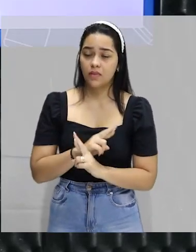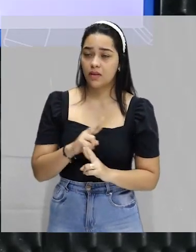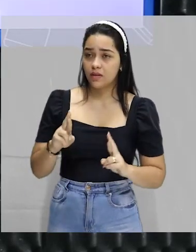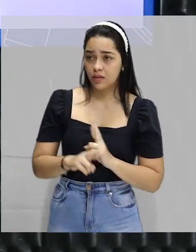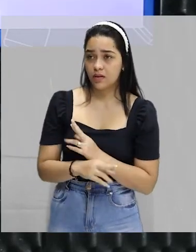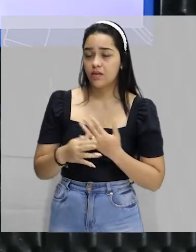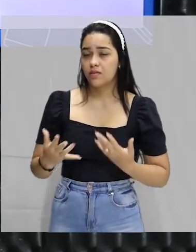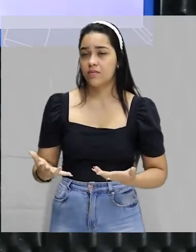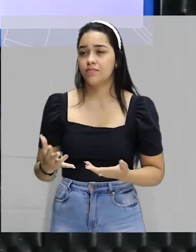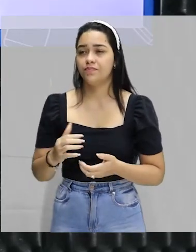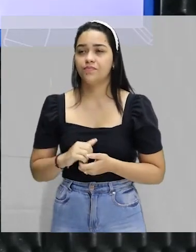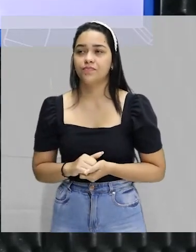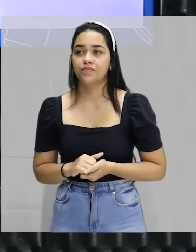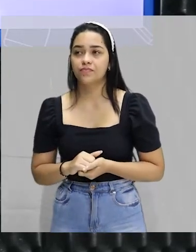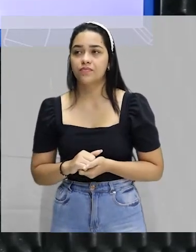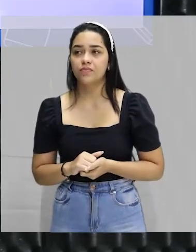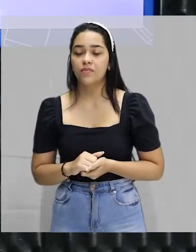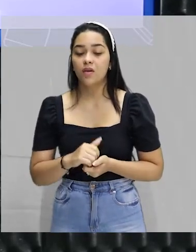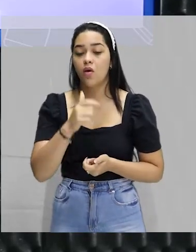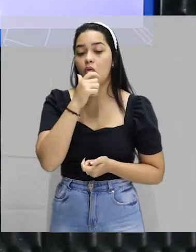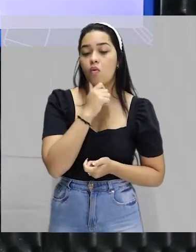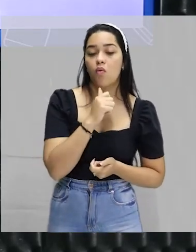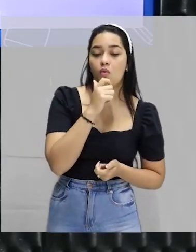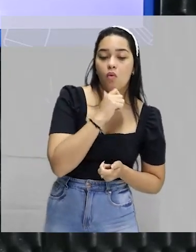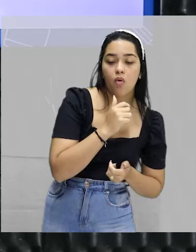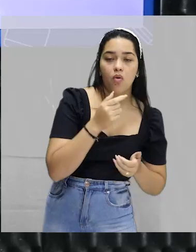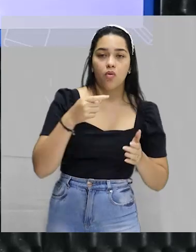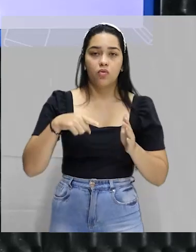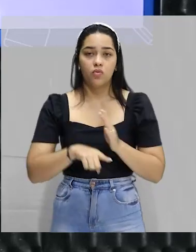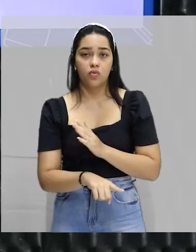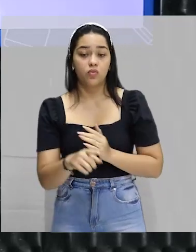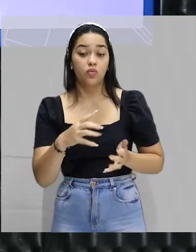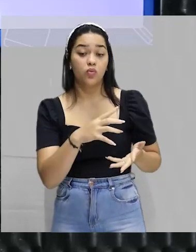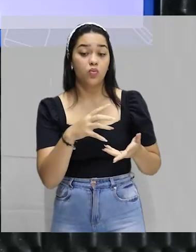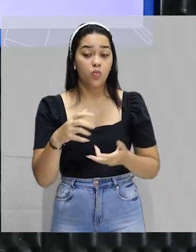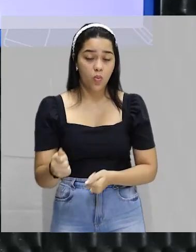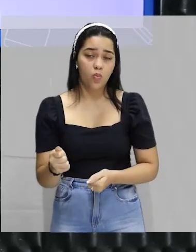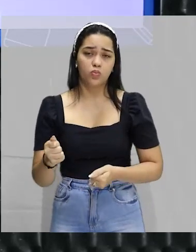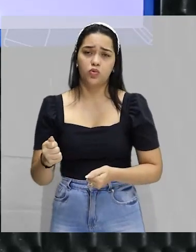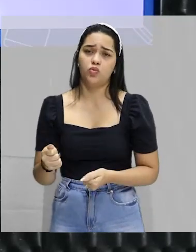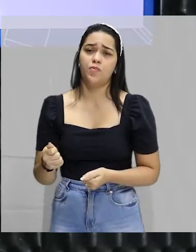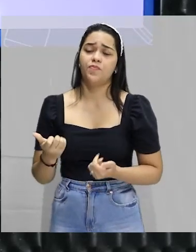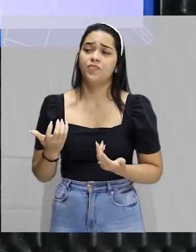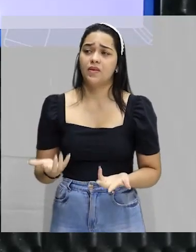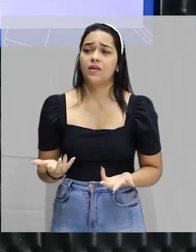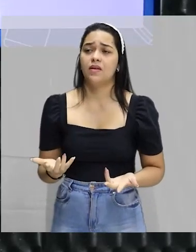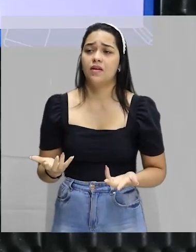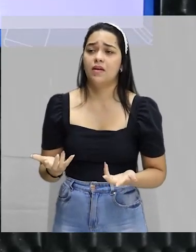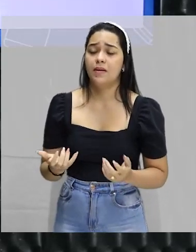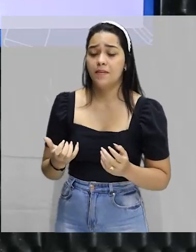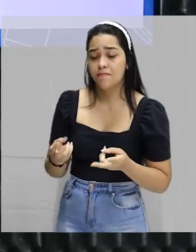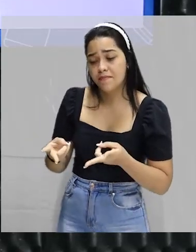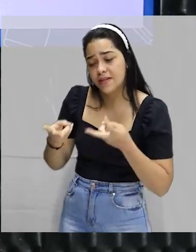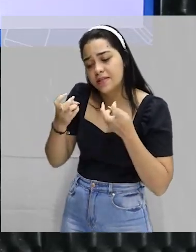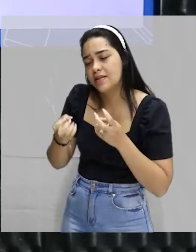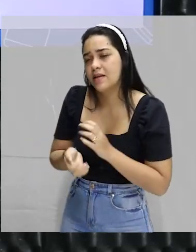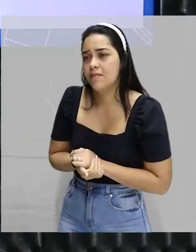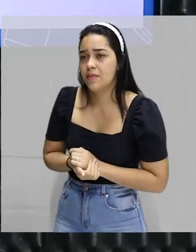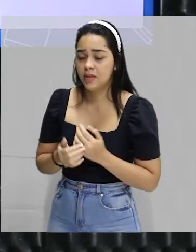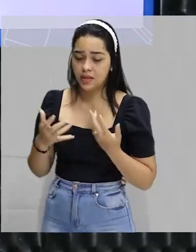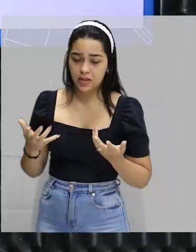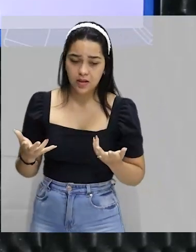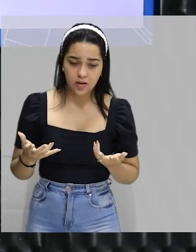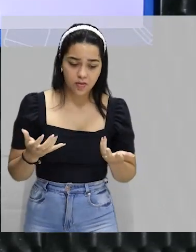referência o homem está imerso no mundo e esse mundo aí ele percebe. Então